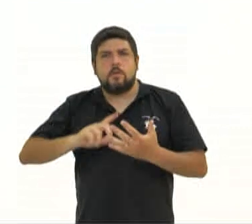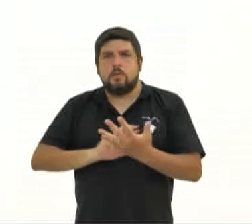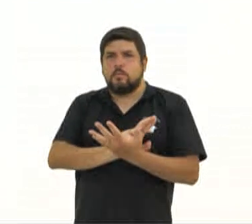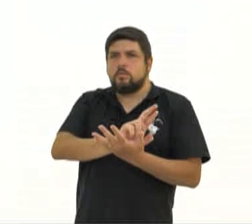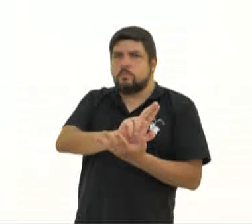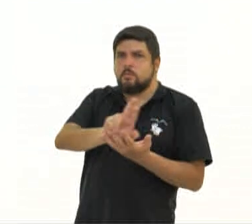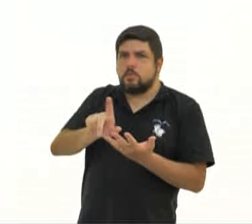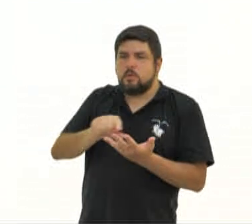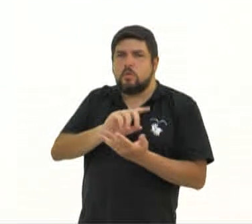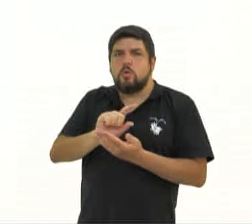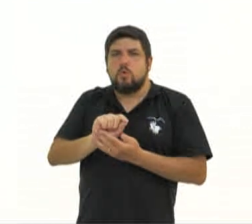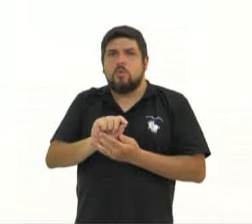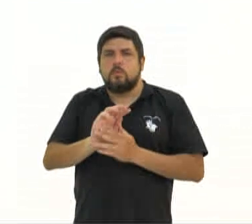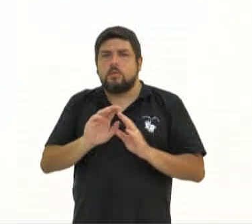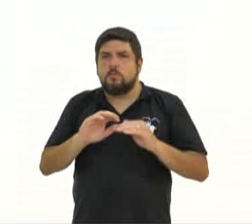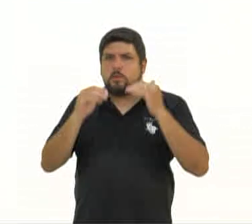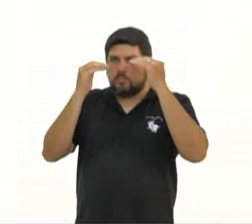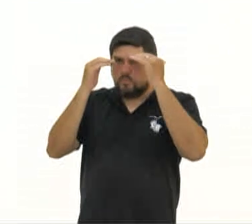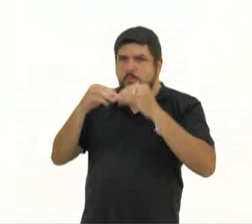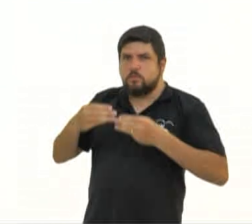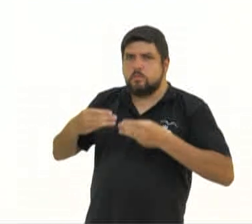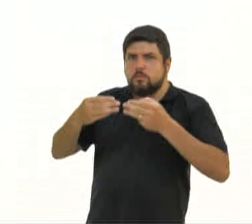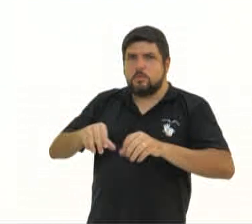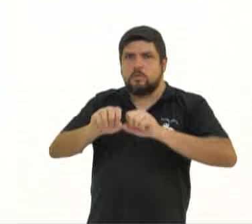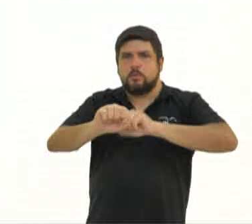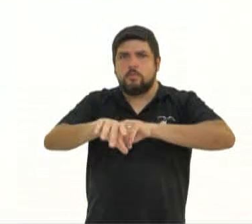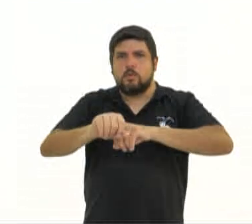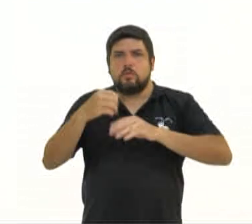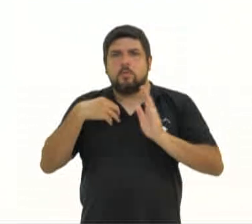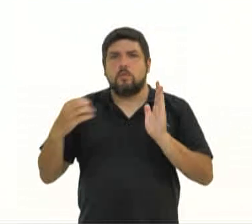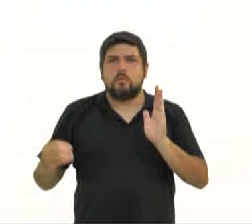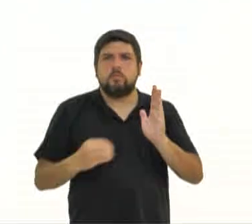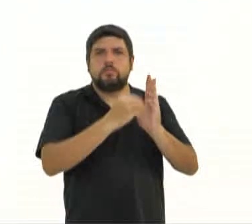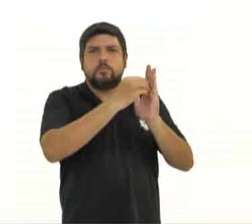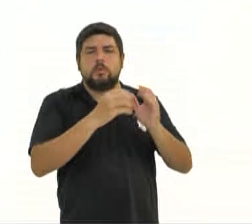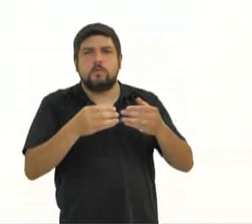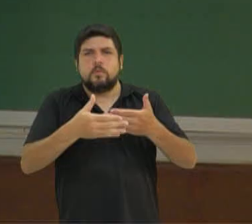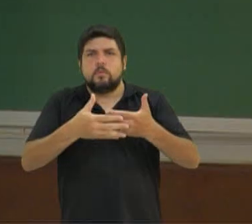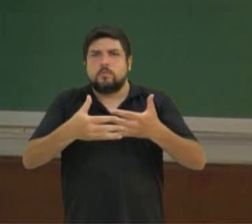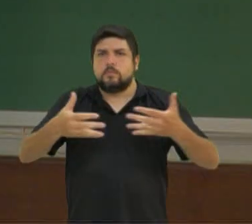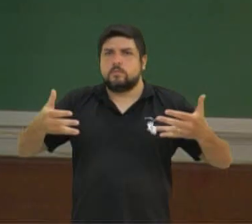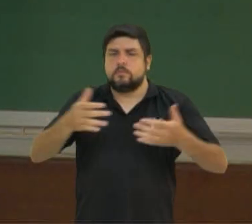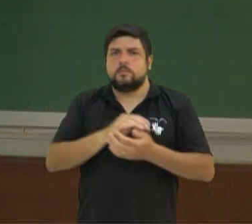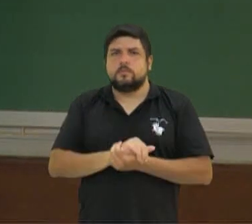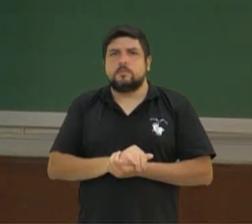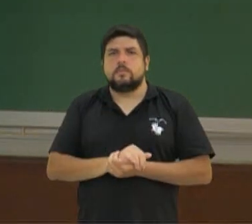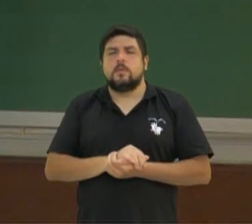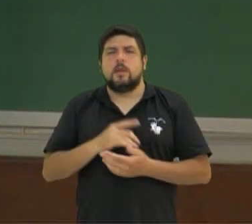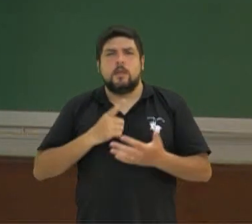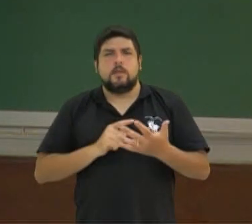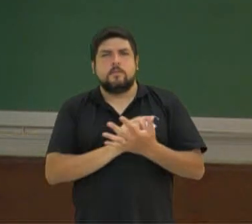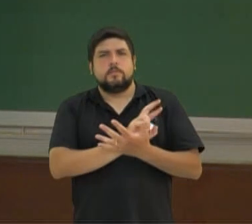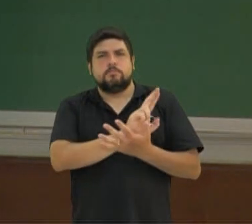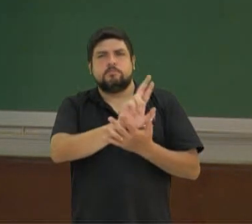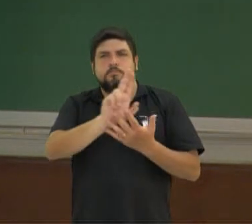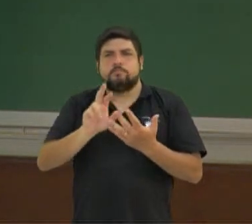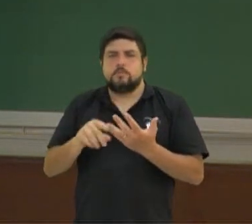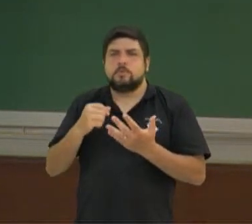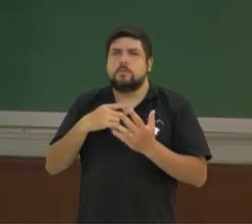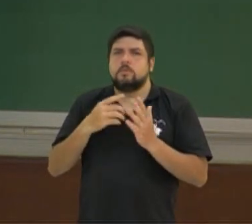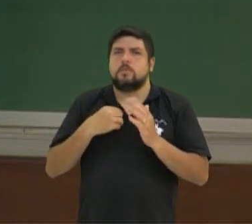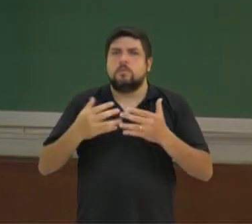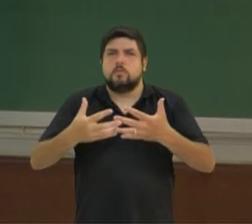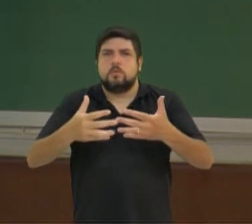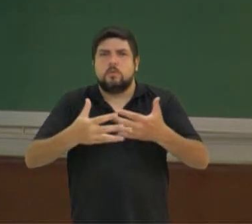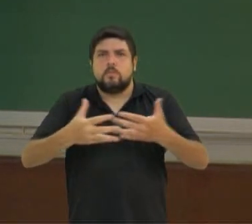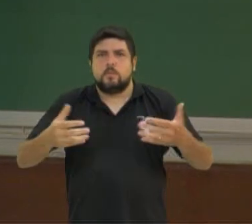o Ministério da Educação, né, que fala sobre esportes de parede e rede, né? Então temos várias manifestações aqui nos esportes de